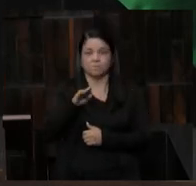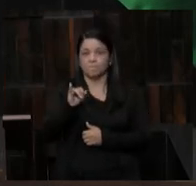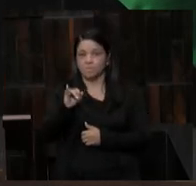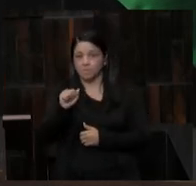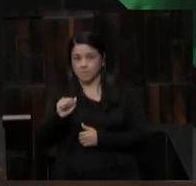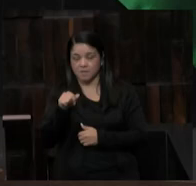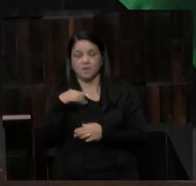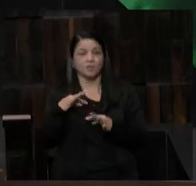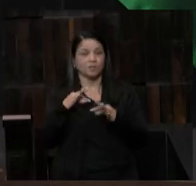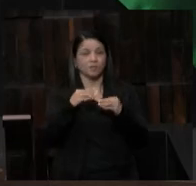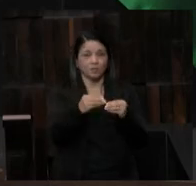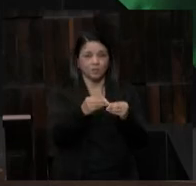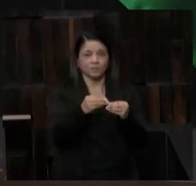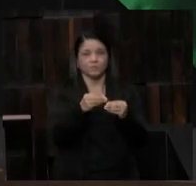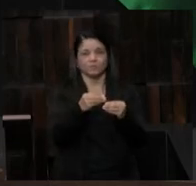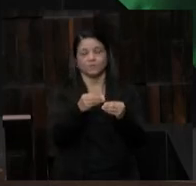todos